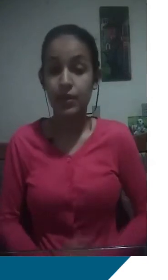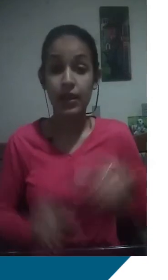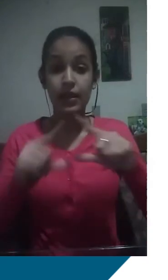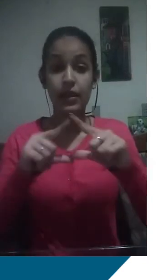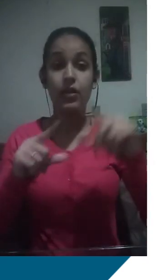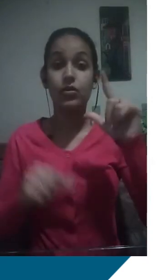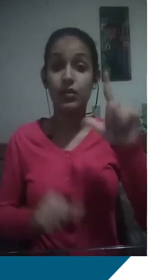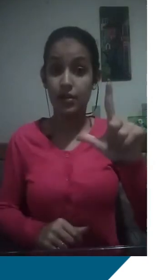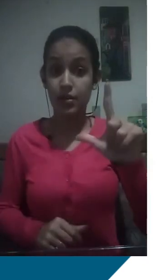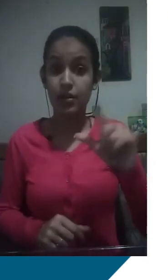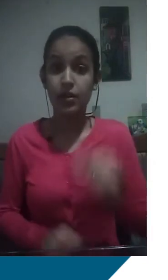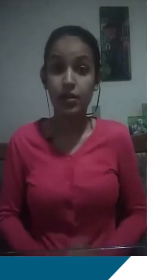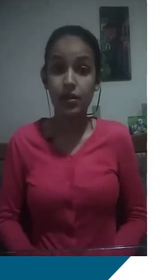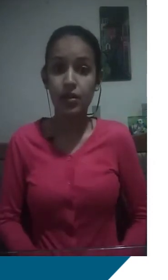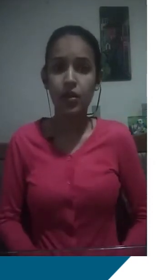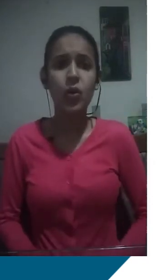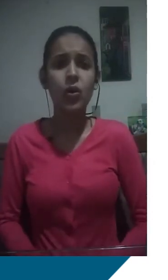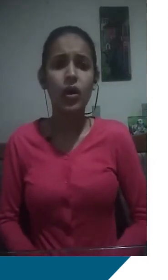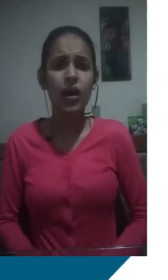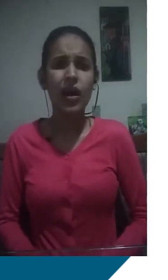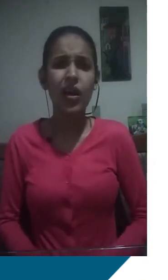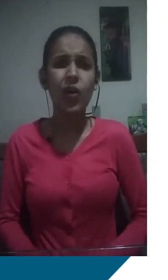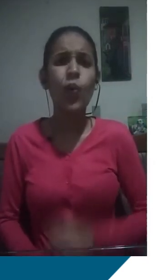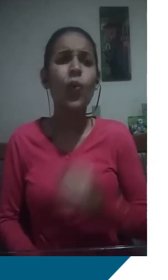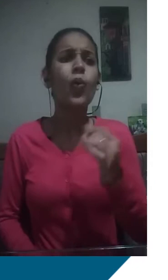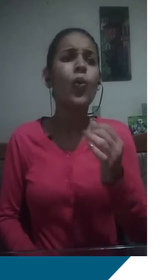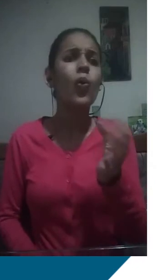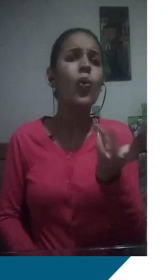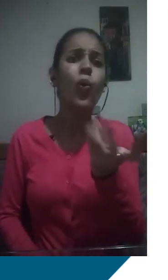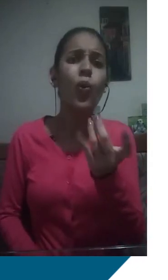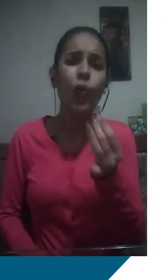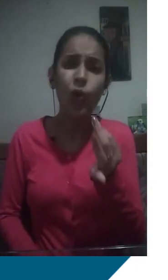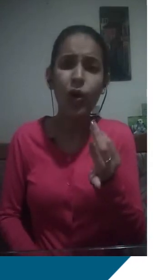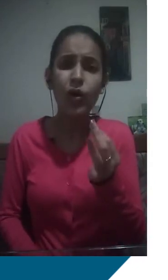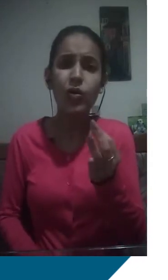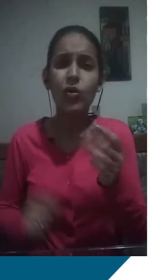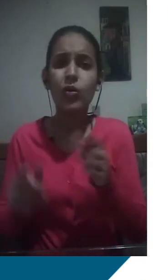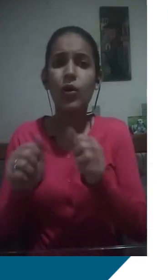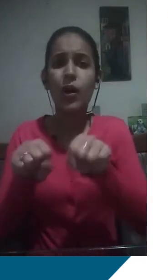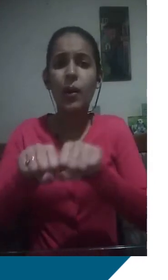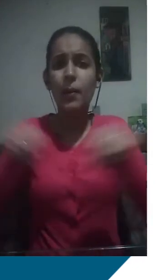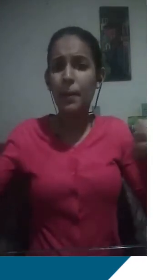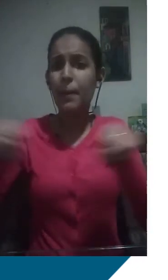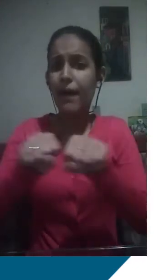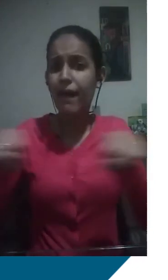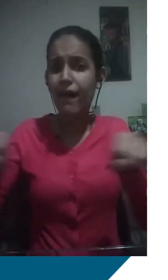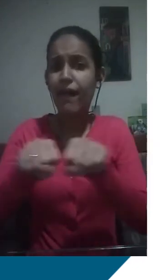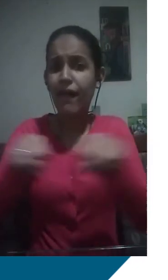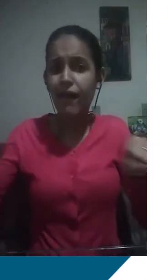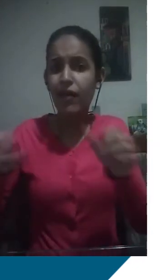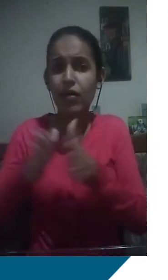de comprimento. É a variação de comprimento dessa barra. O L0 é o tamanho inicial.